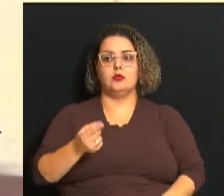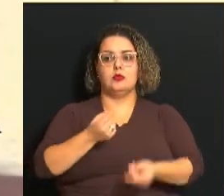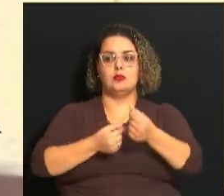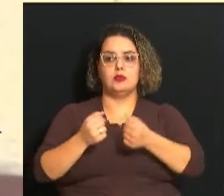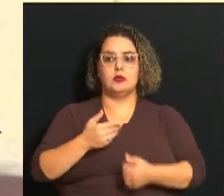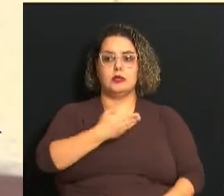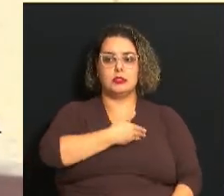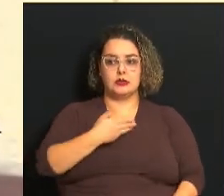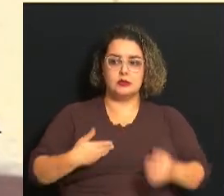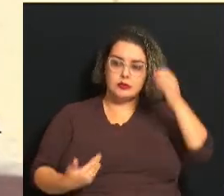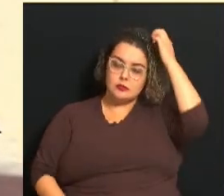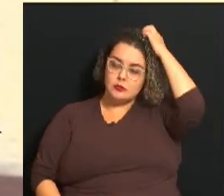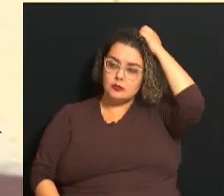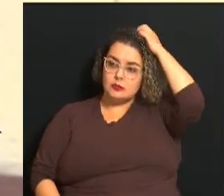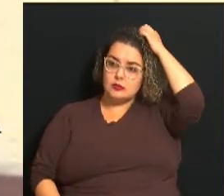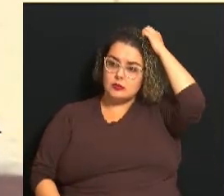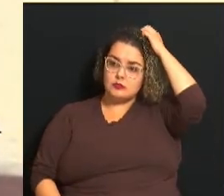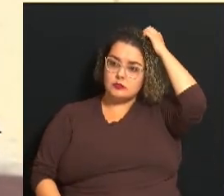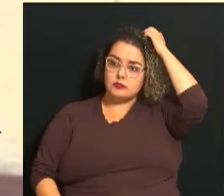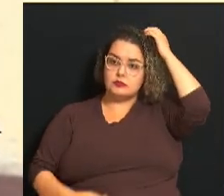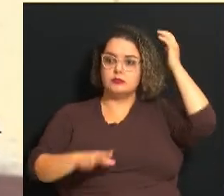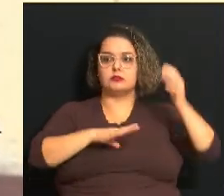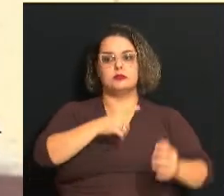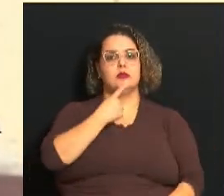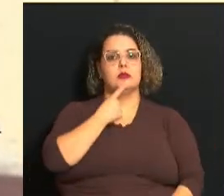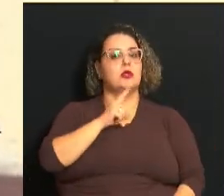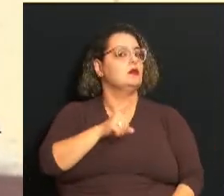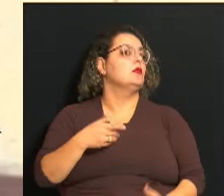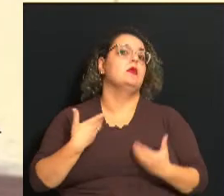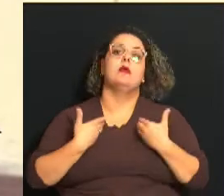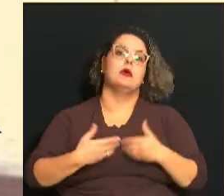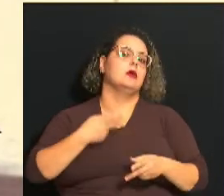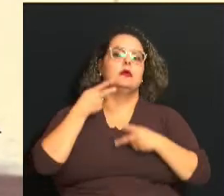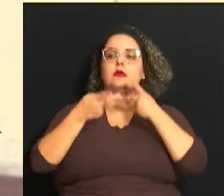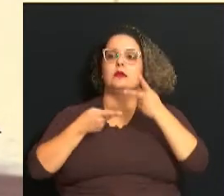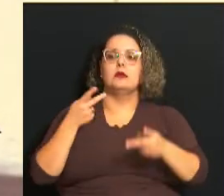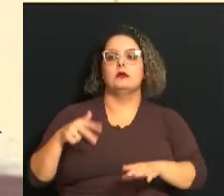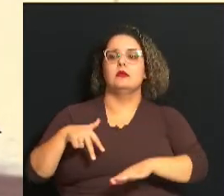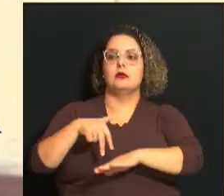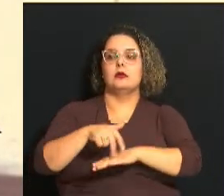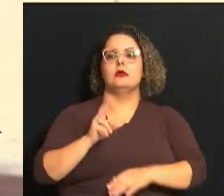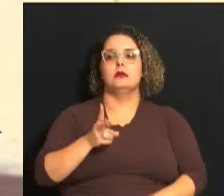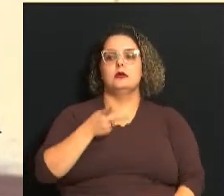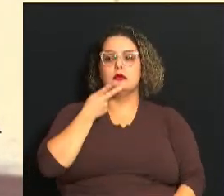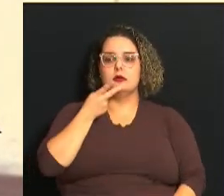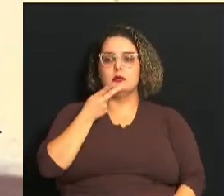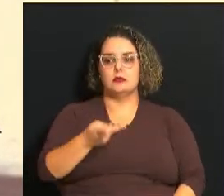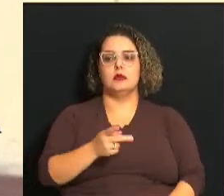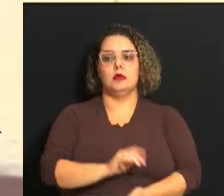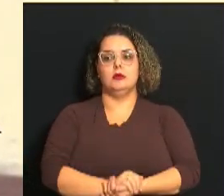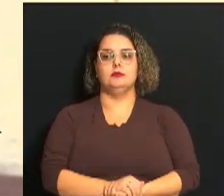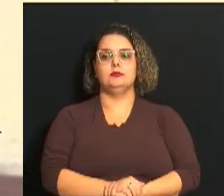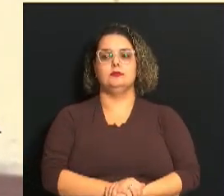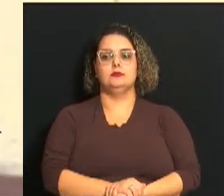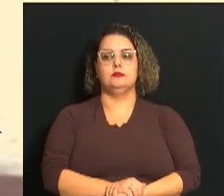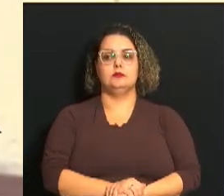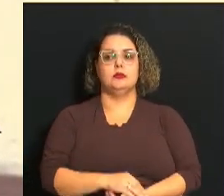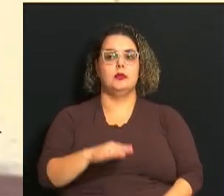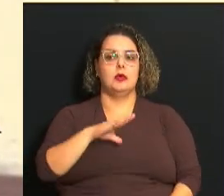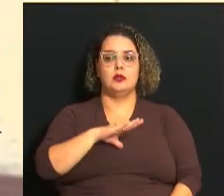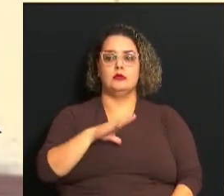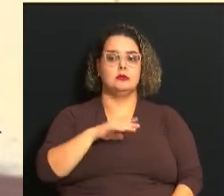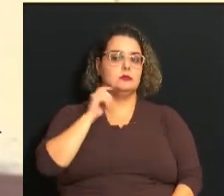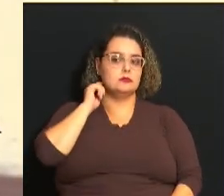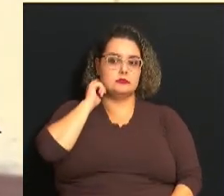para você saber em Campinas eu não canso de falar isso toda vez que eu subo na tribunal de que eu falo Campinas é uma cidade que eu